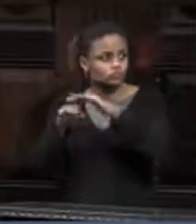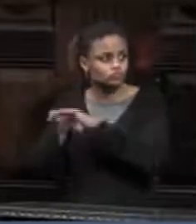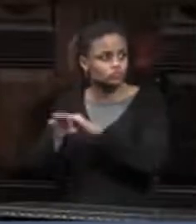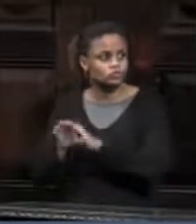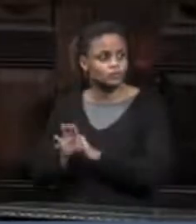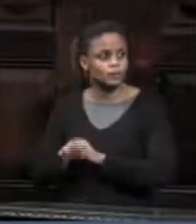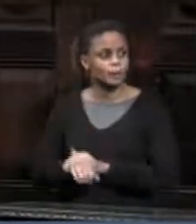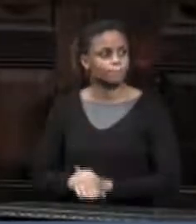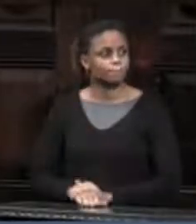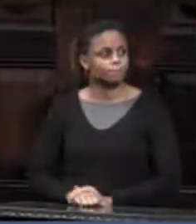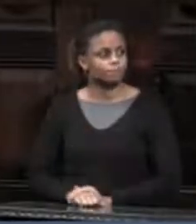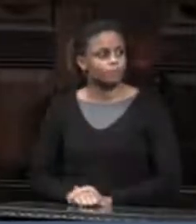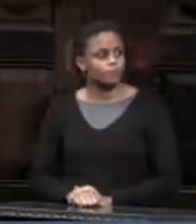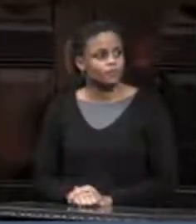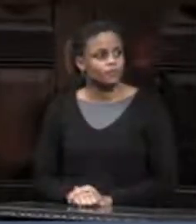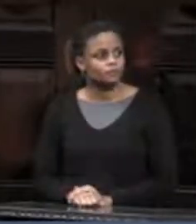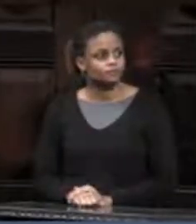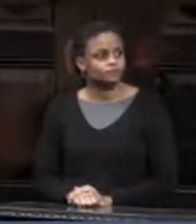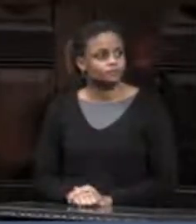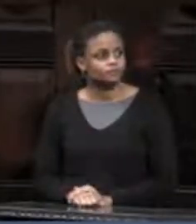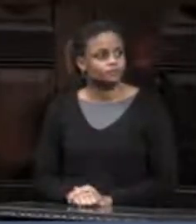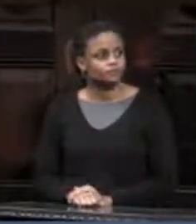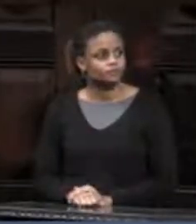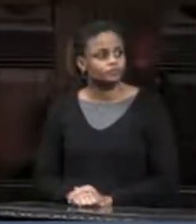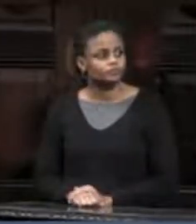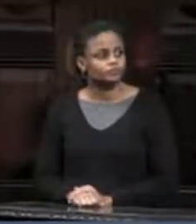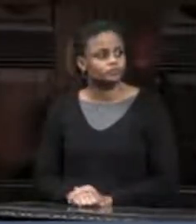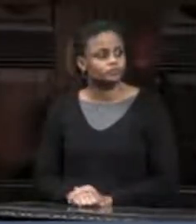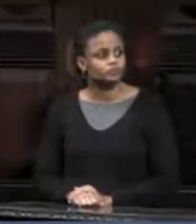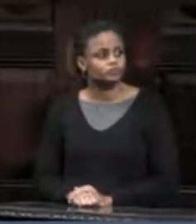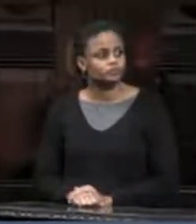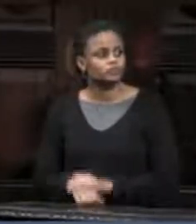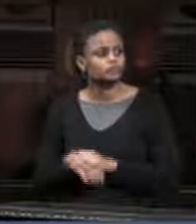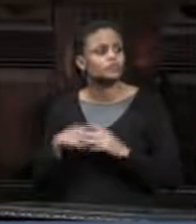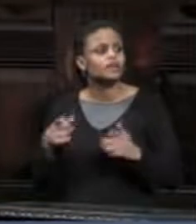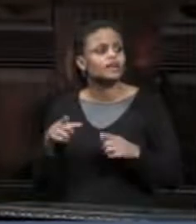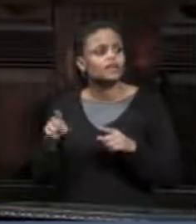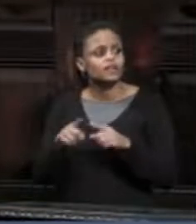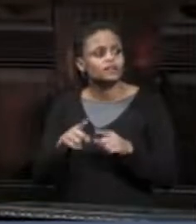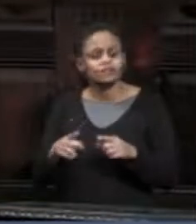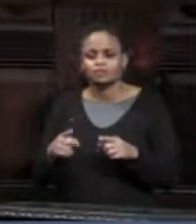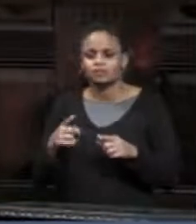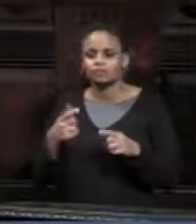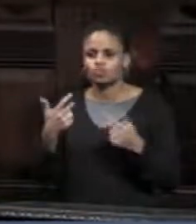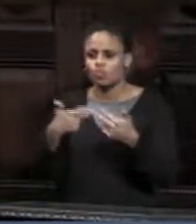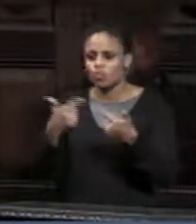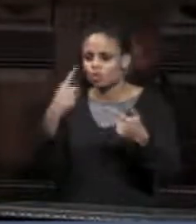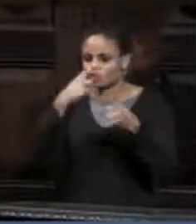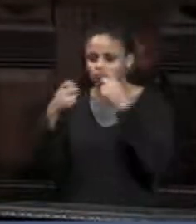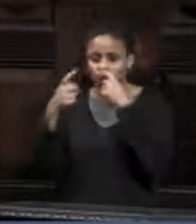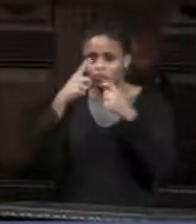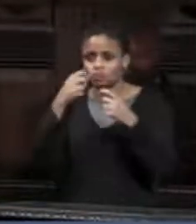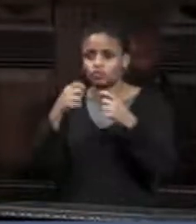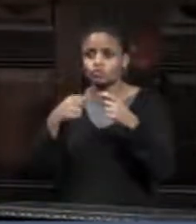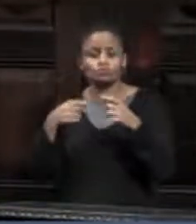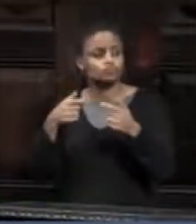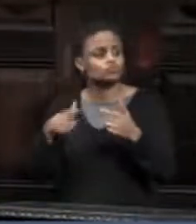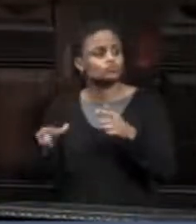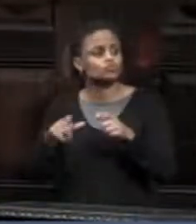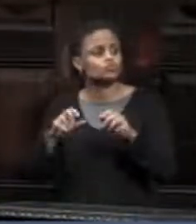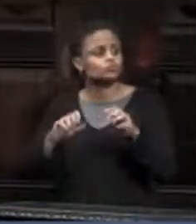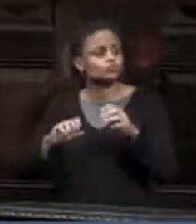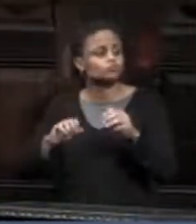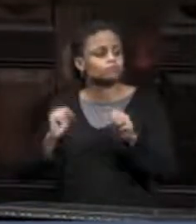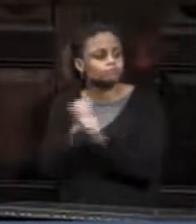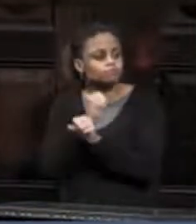Asco Metals. A escória, resultante da fabricação do aço, atinge enormes